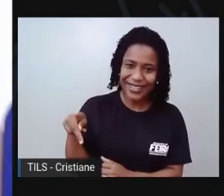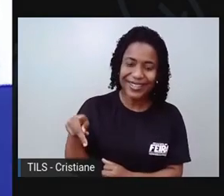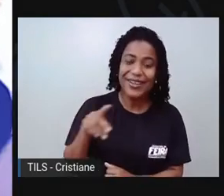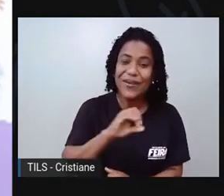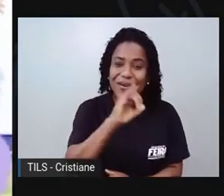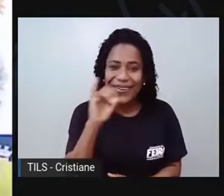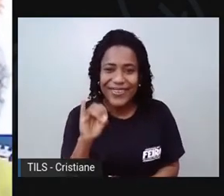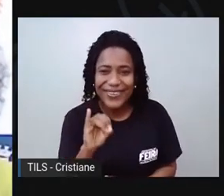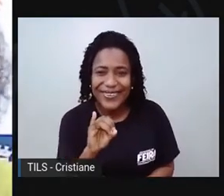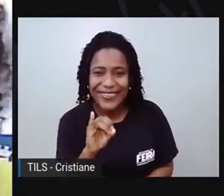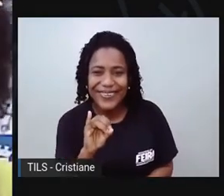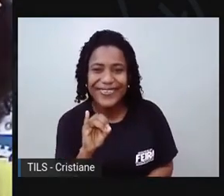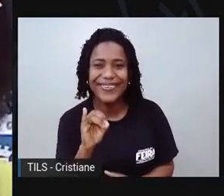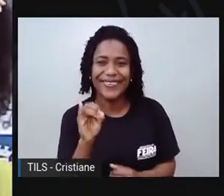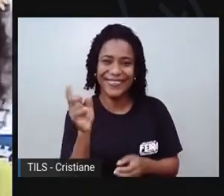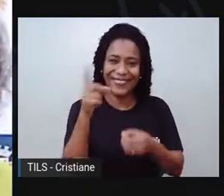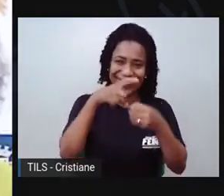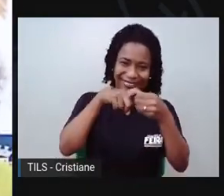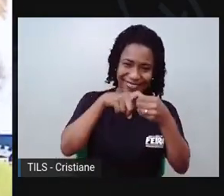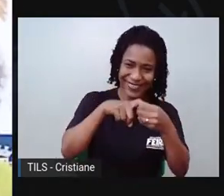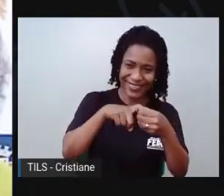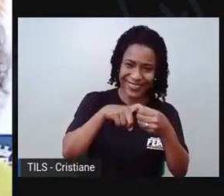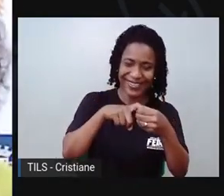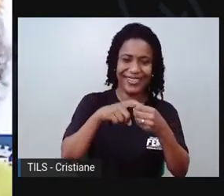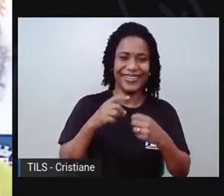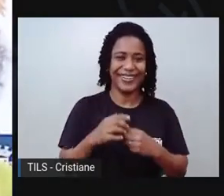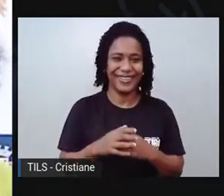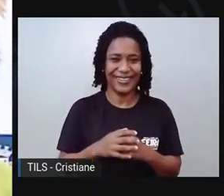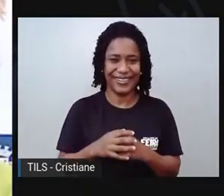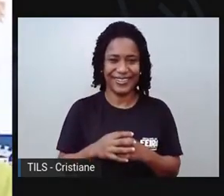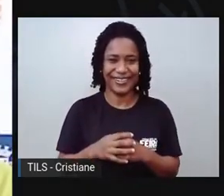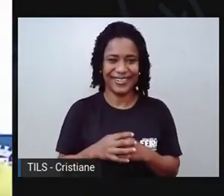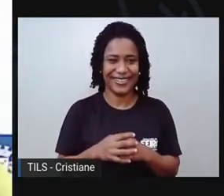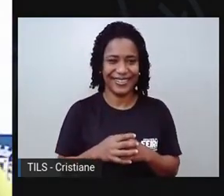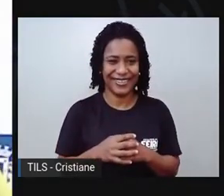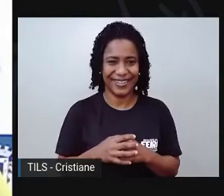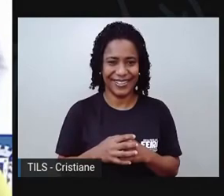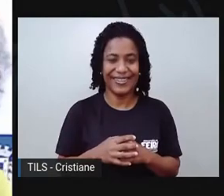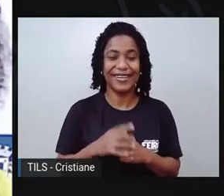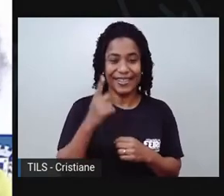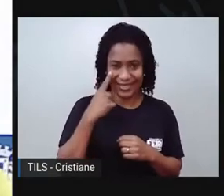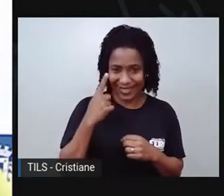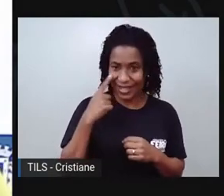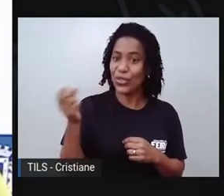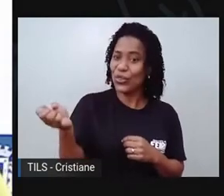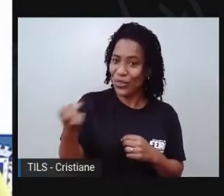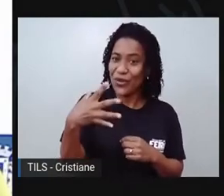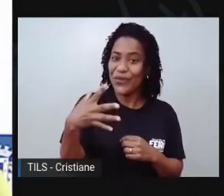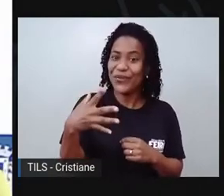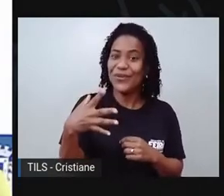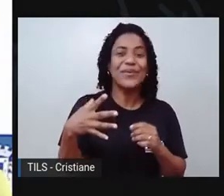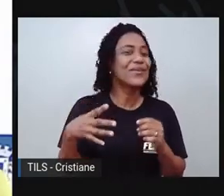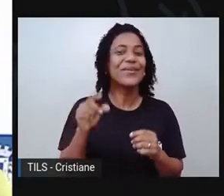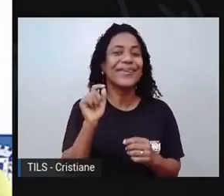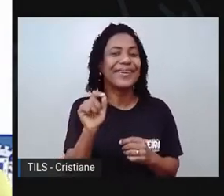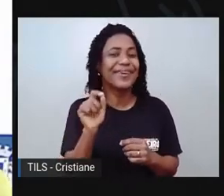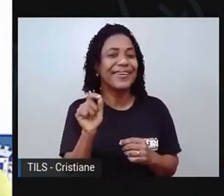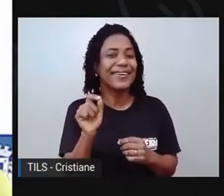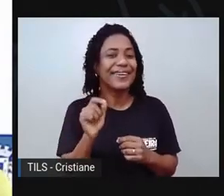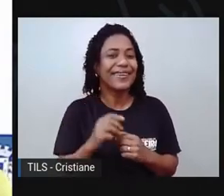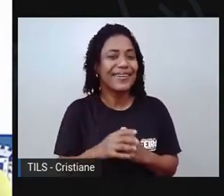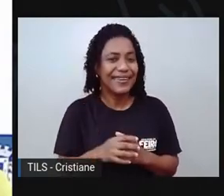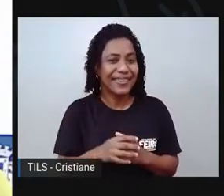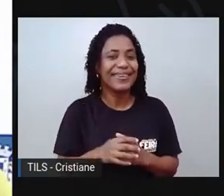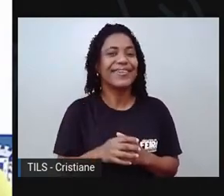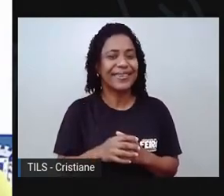Procy! Oi, pessoal! Ai, oi, Procy! Temos novidades? Temos novidades! Eu